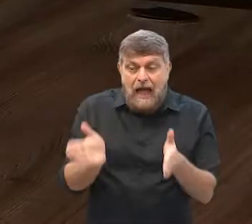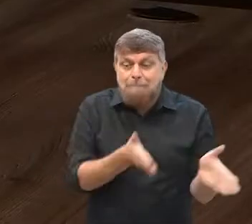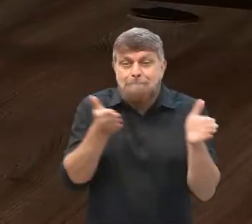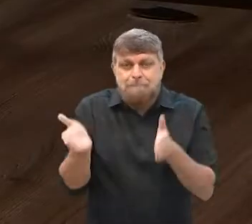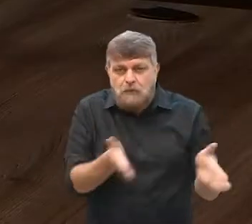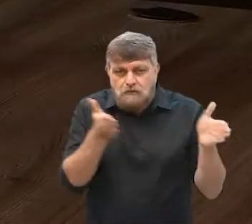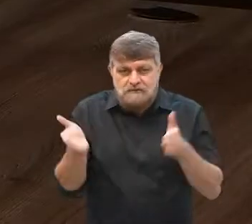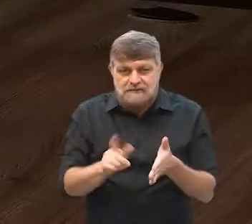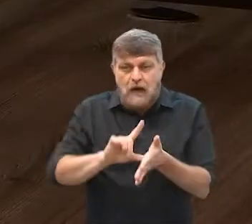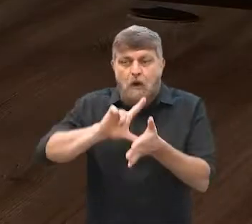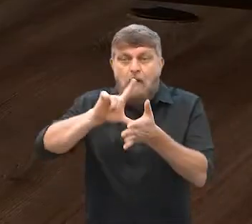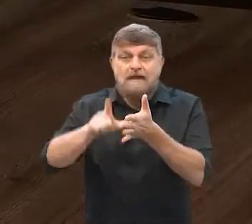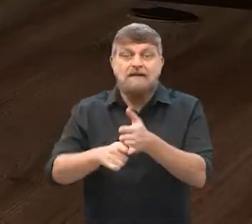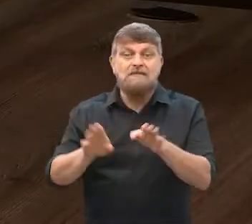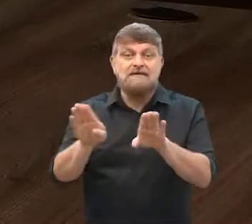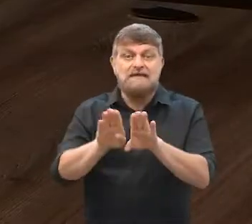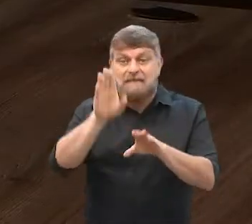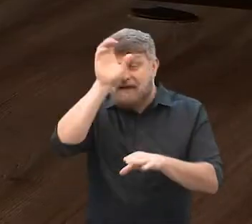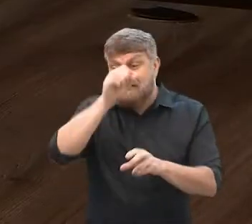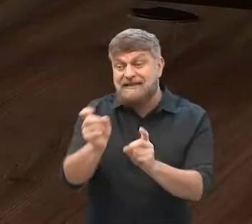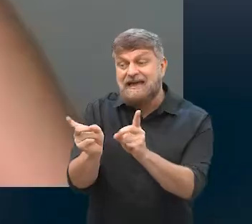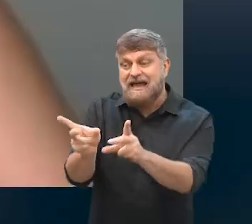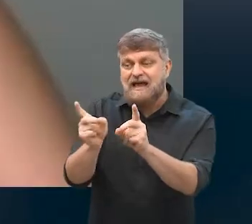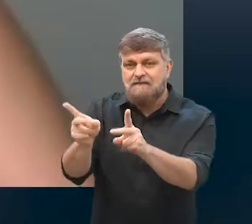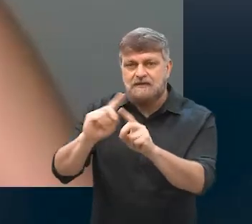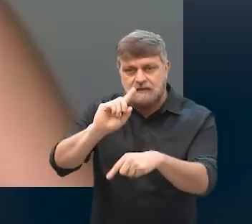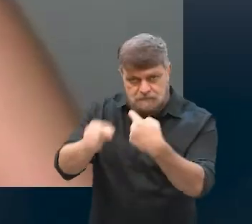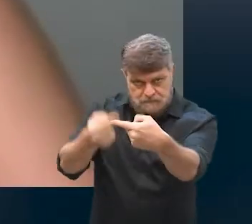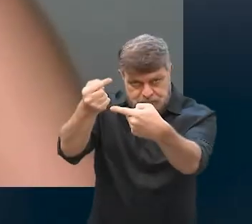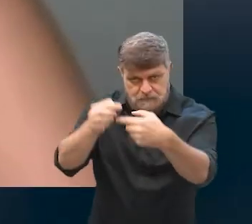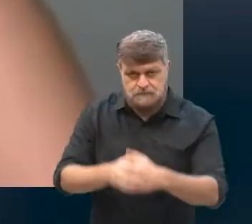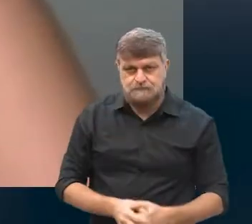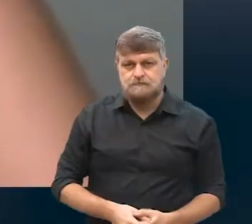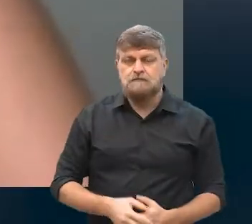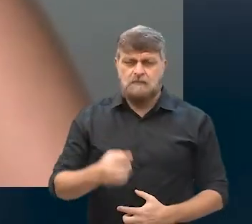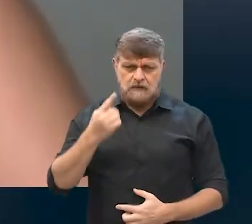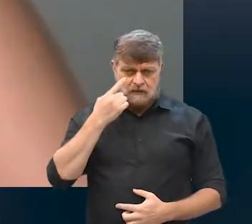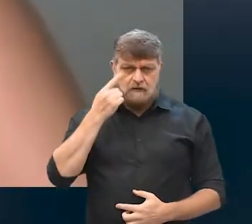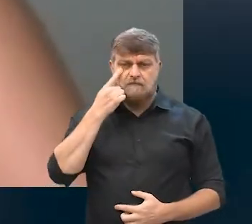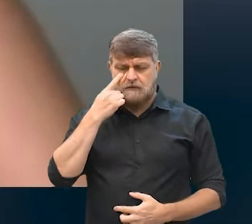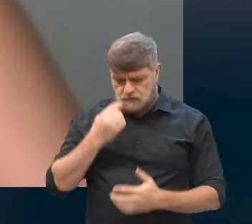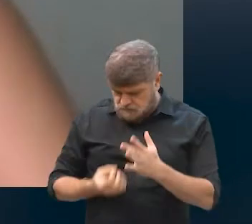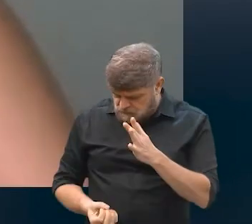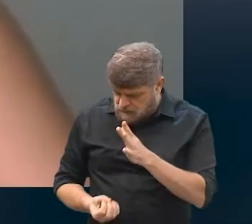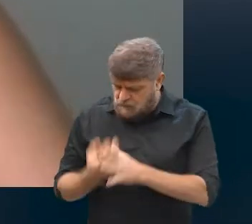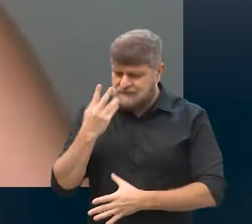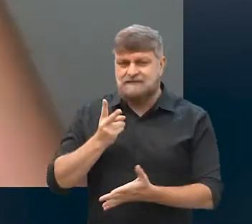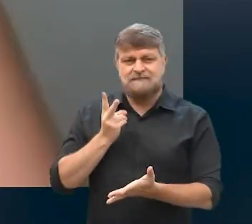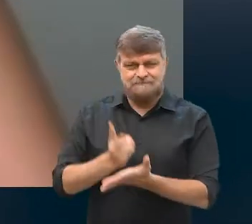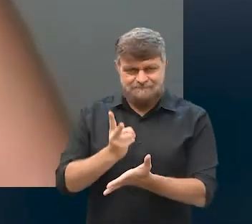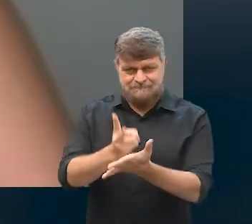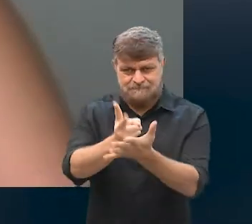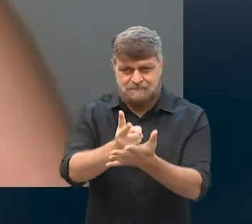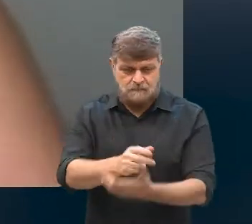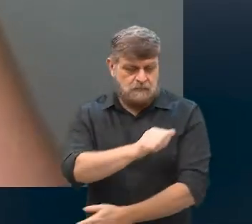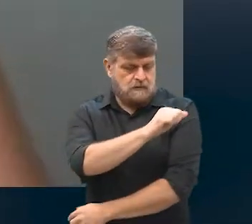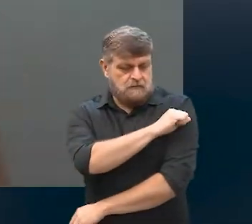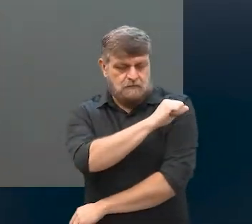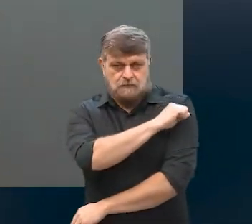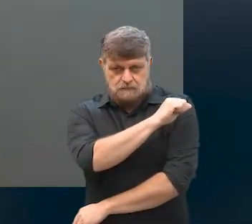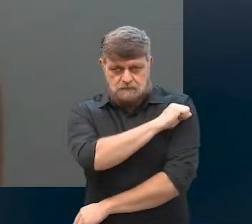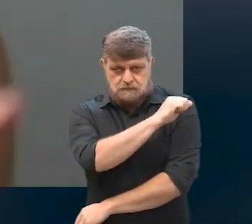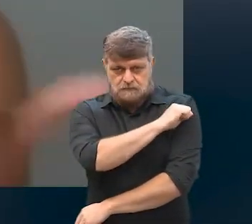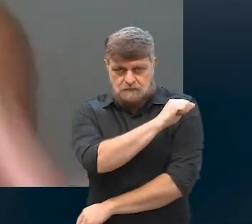quanto de venda desse produto? Sim, eu vejo isso acontecer com bastante frequência, até nos nossos alunos.